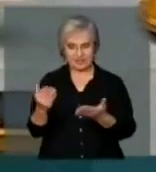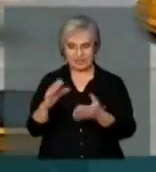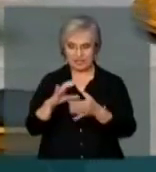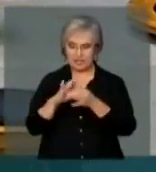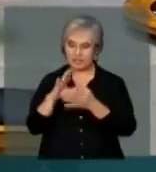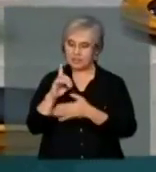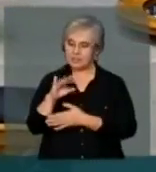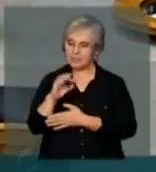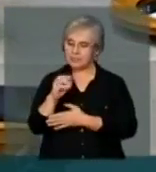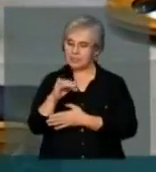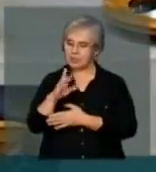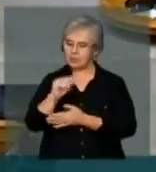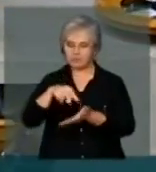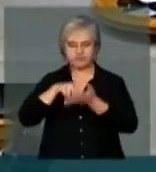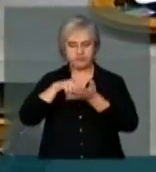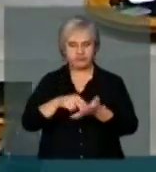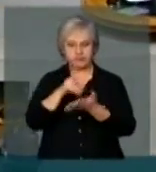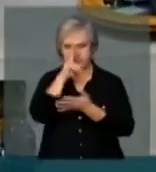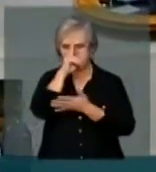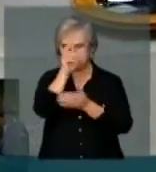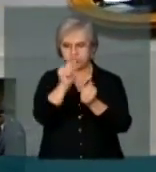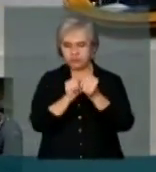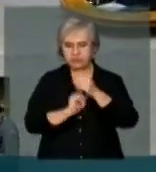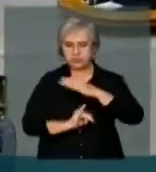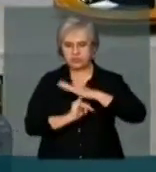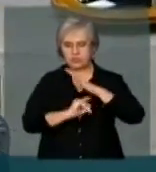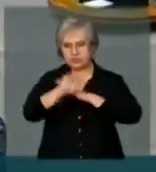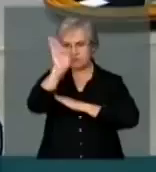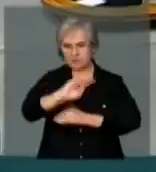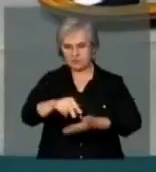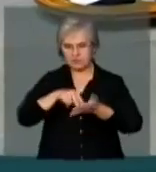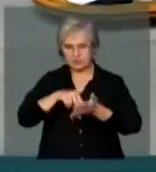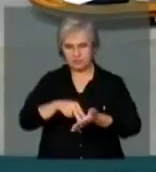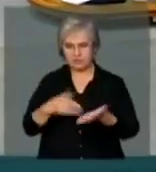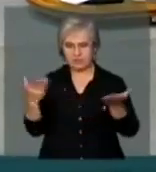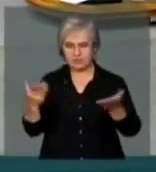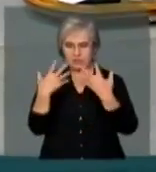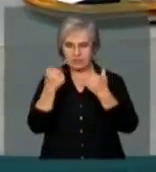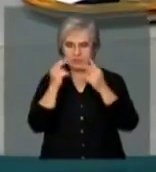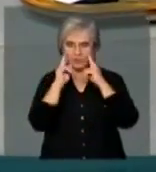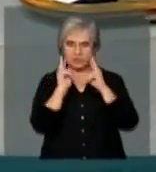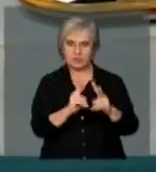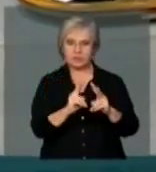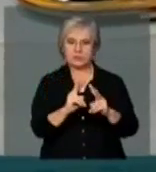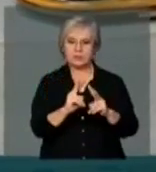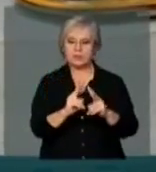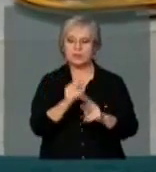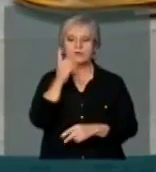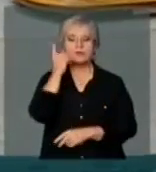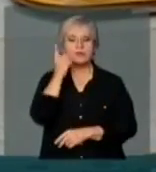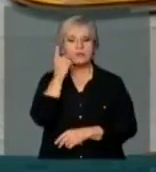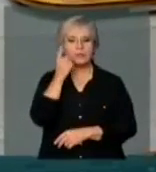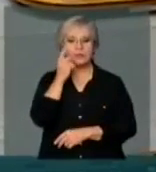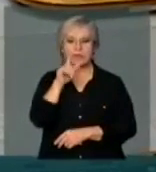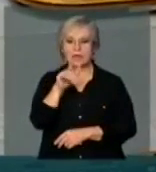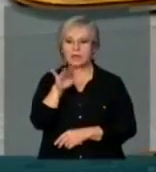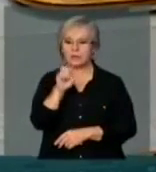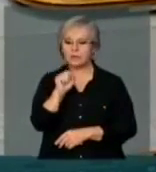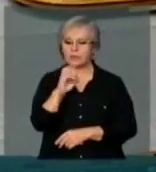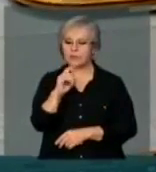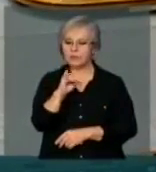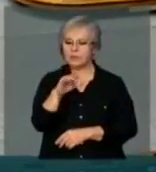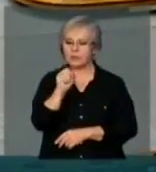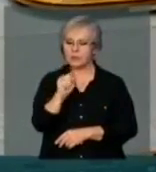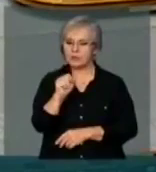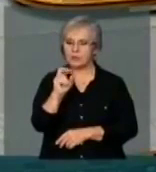consolidada com o fortalecimento das instituições brasileiras. Vamos ouvir agora o autor da proposta, o deputado Luiz Carlos Rauli,